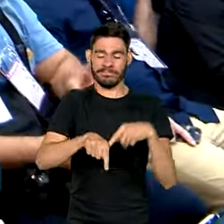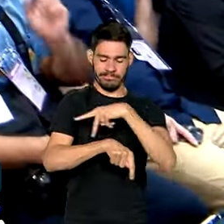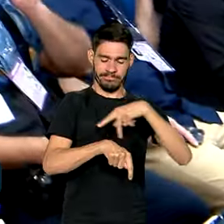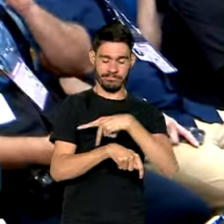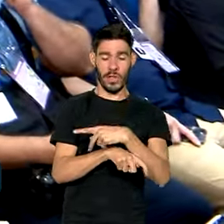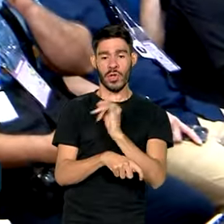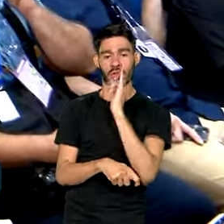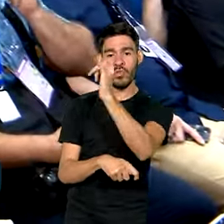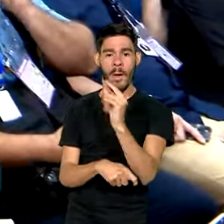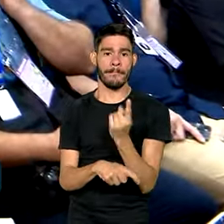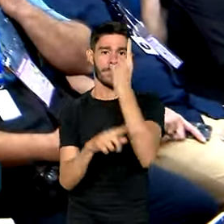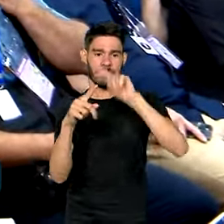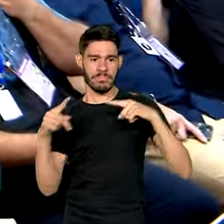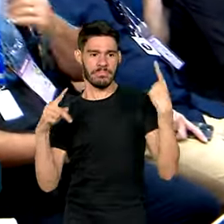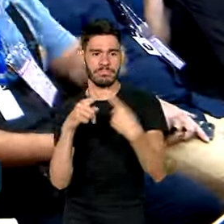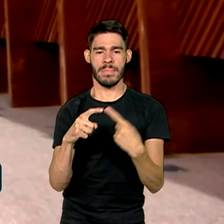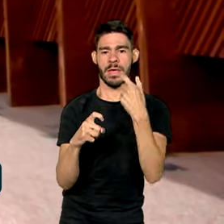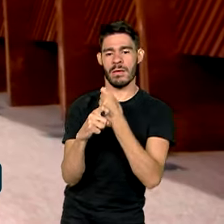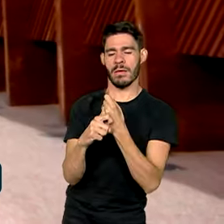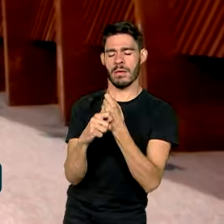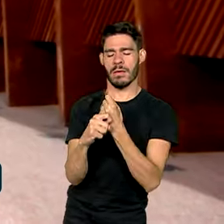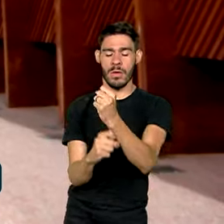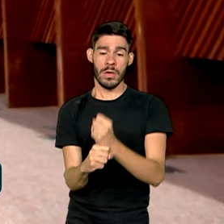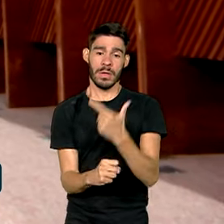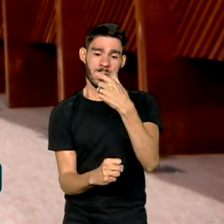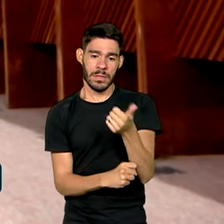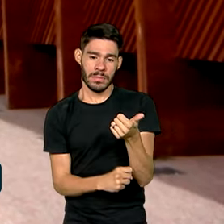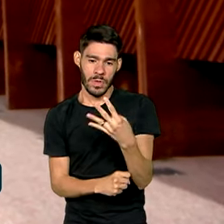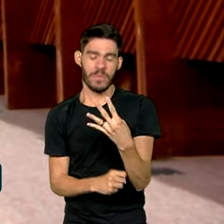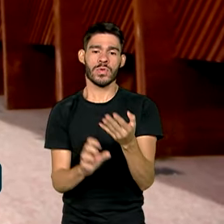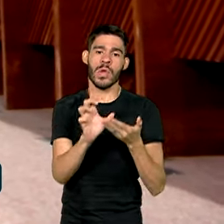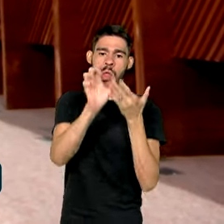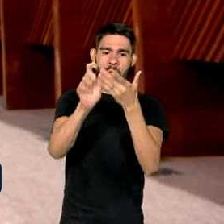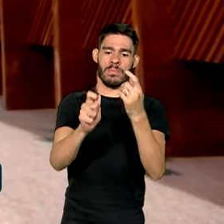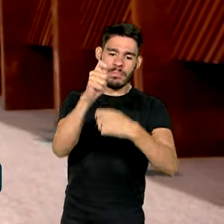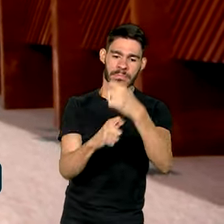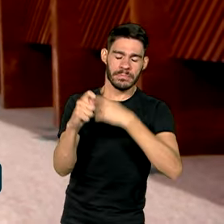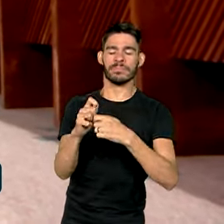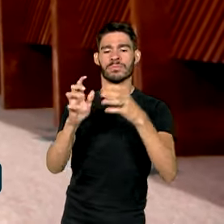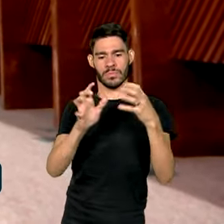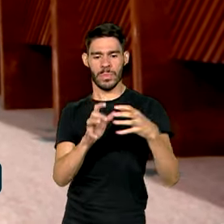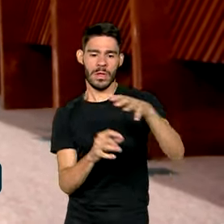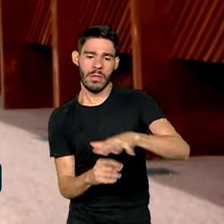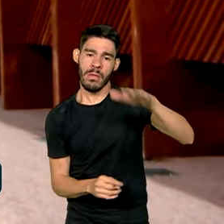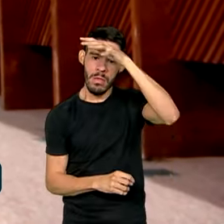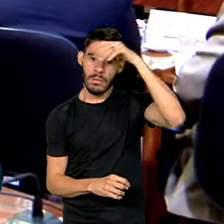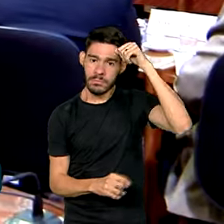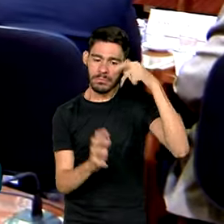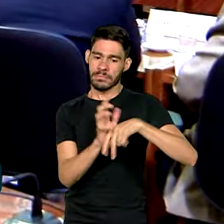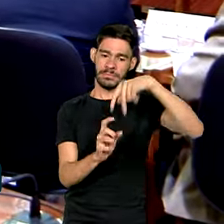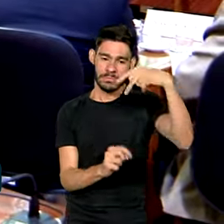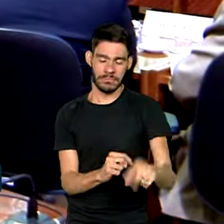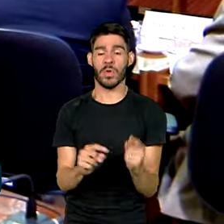feito durante a primeira reunião de 2024 do Conselho de Administração da Superintendência da Zona Franca de